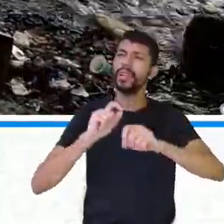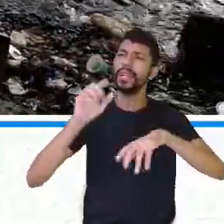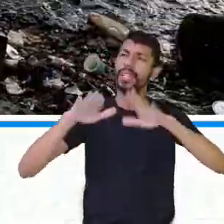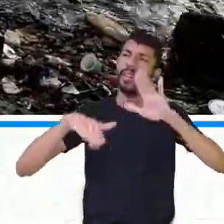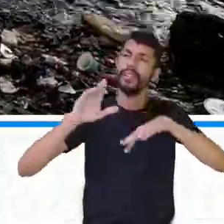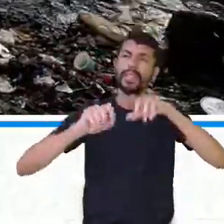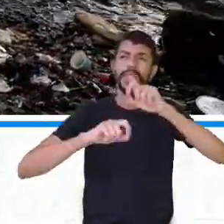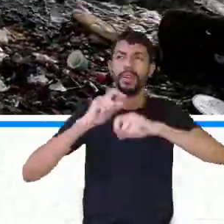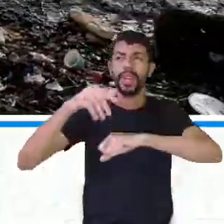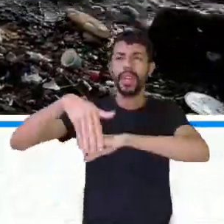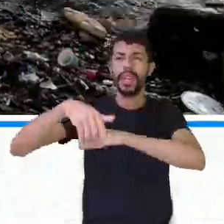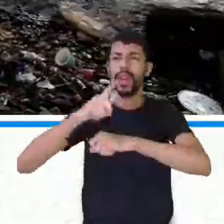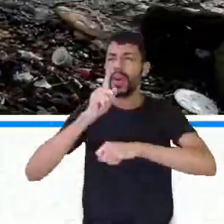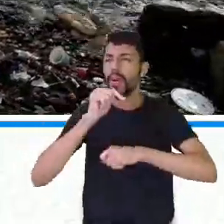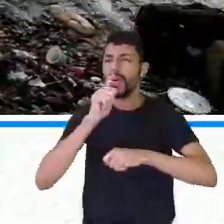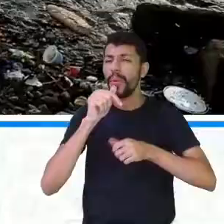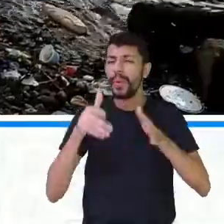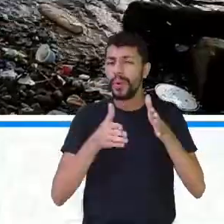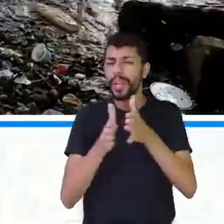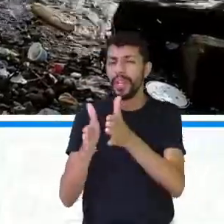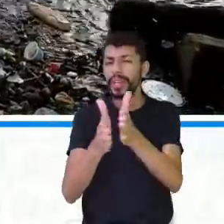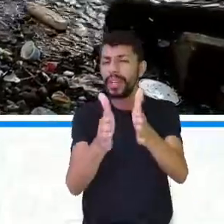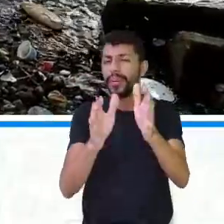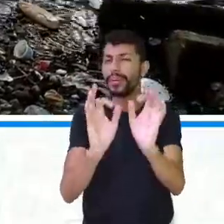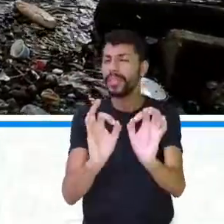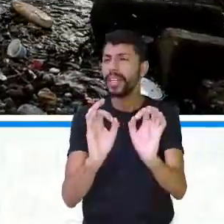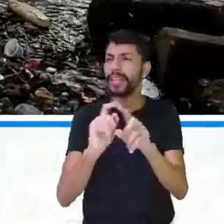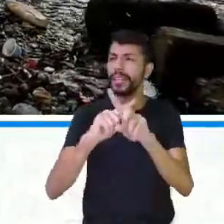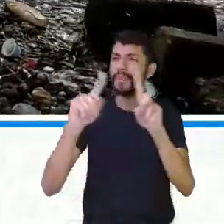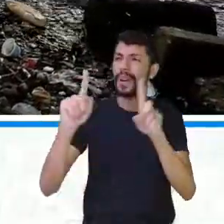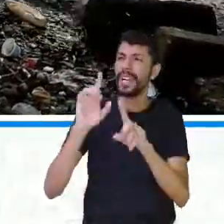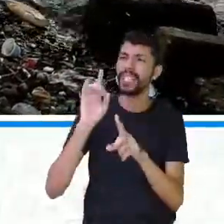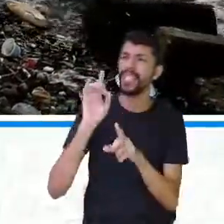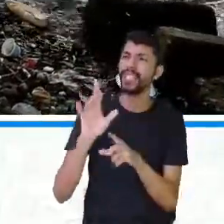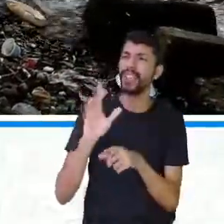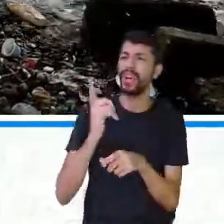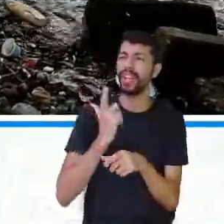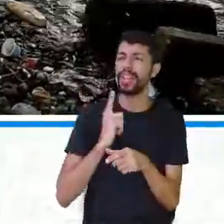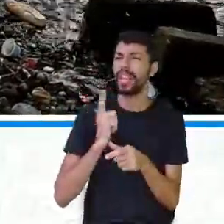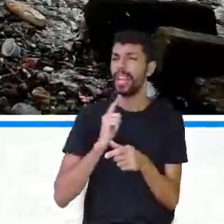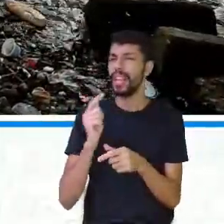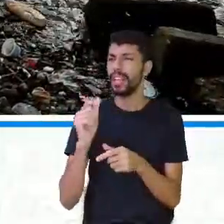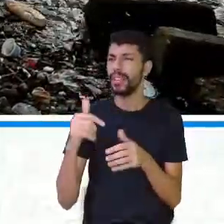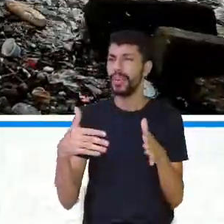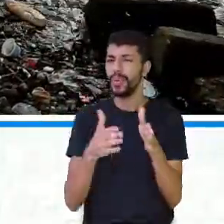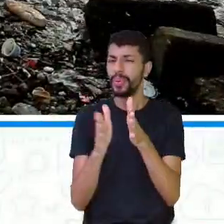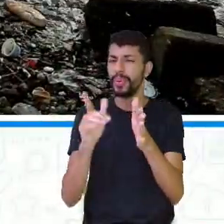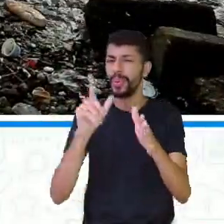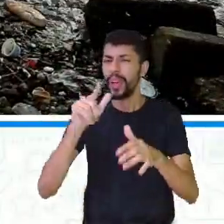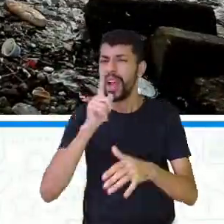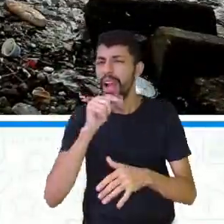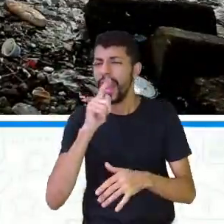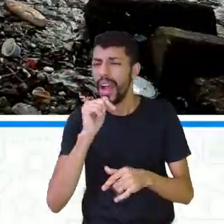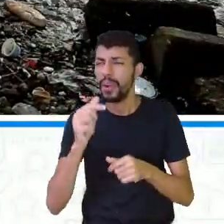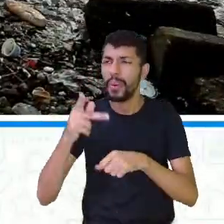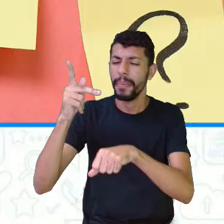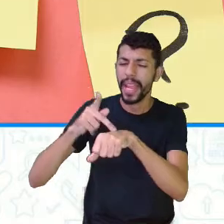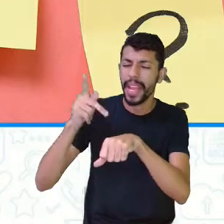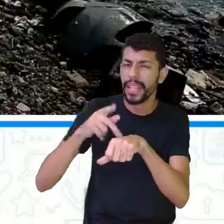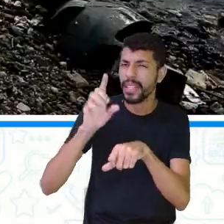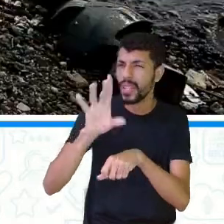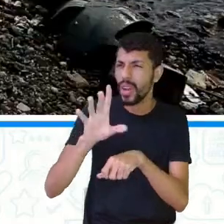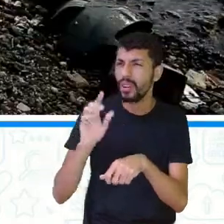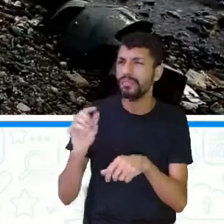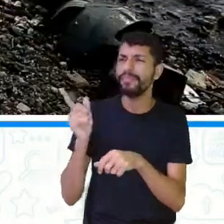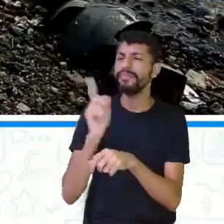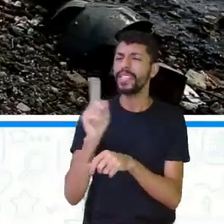de repente um rio. Mas não está só a paisagem, né? A água, as pedras. Eu